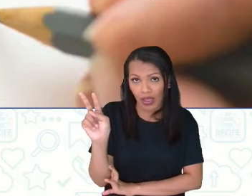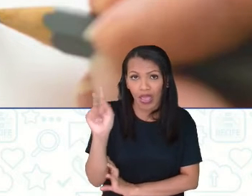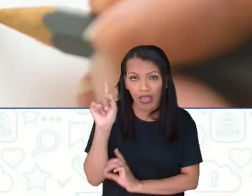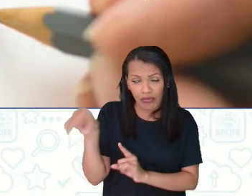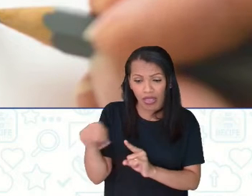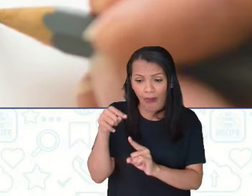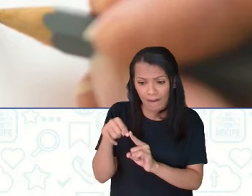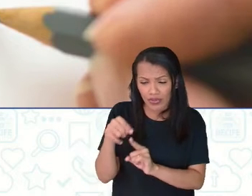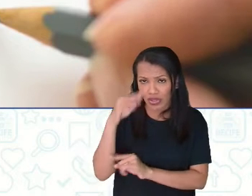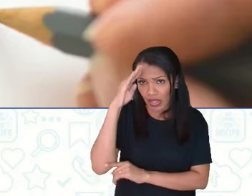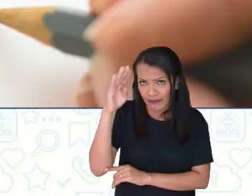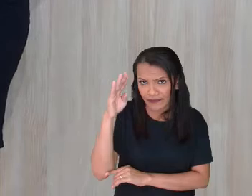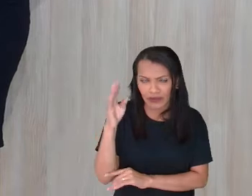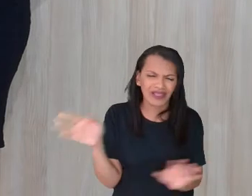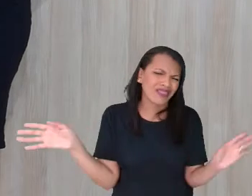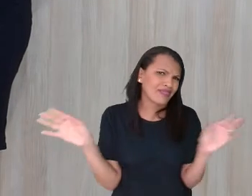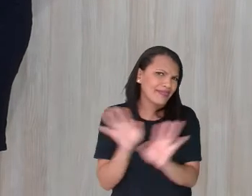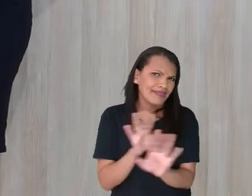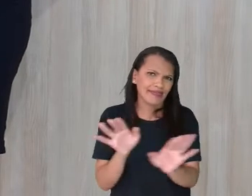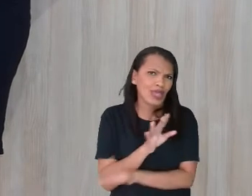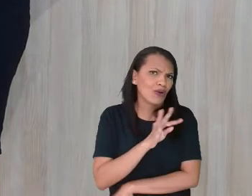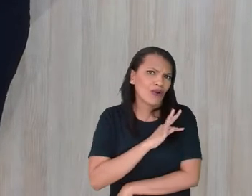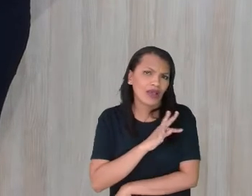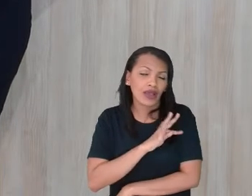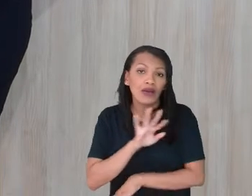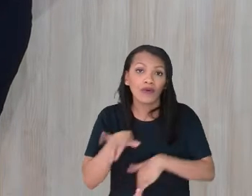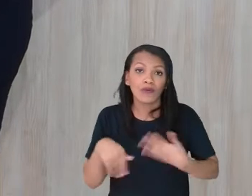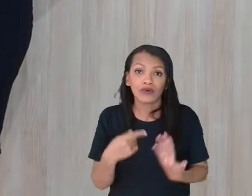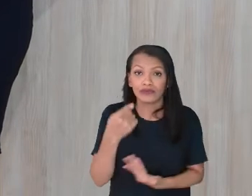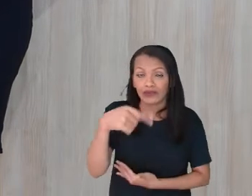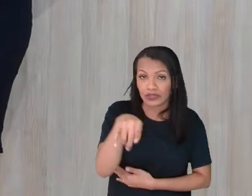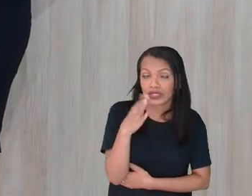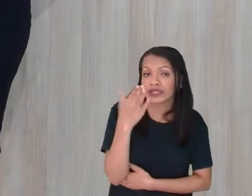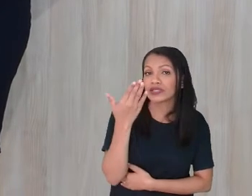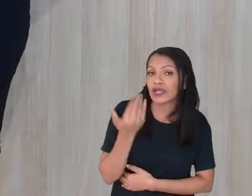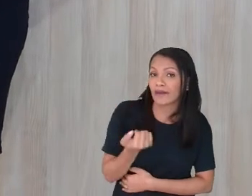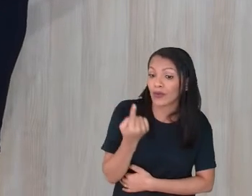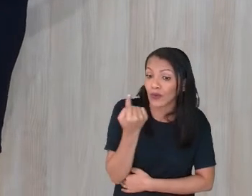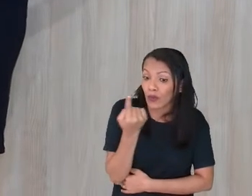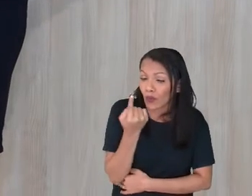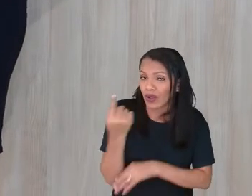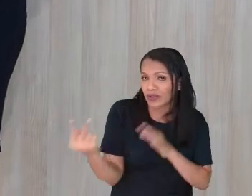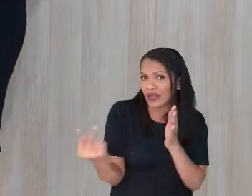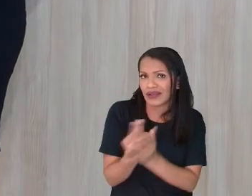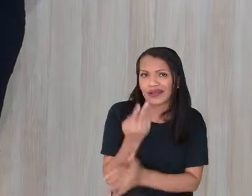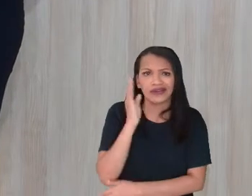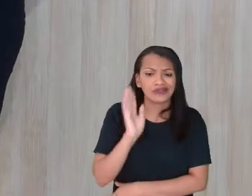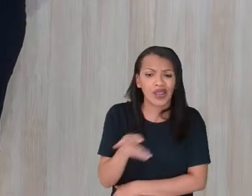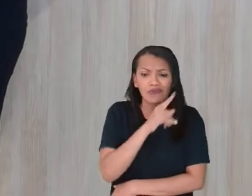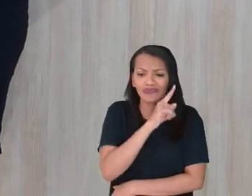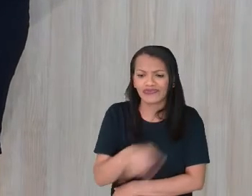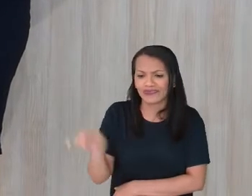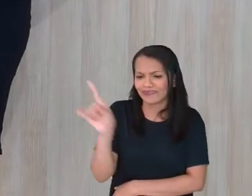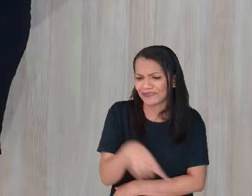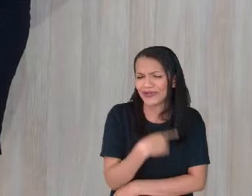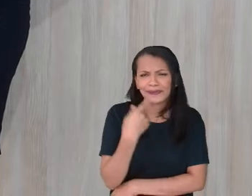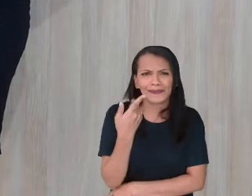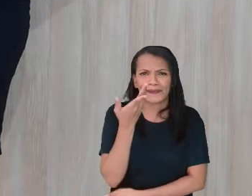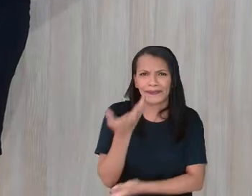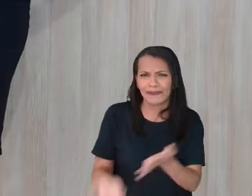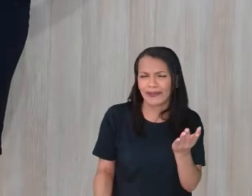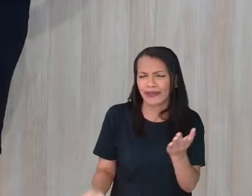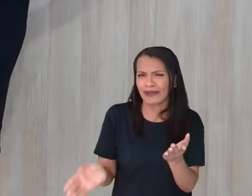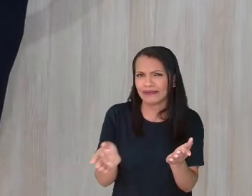já pode cortar essa. E aí é uma técnica, pessoal. Quando vocês têm certeza que uma questão está errada, vocês já eliminam. Nem fiquem perdendo muito